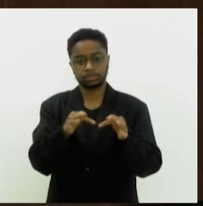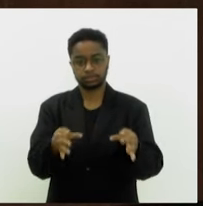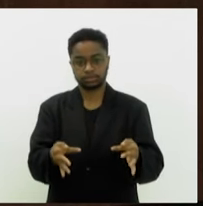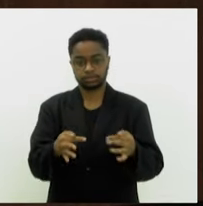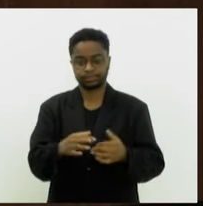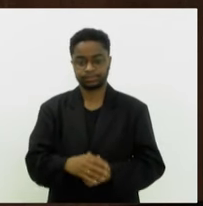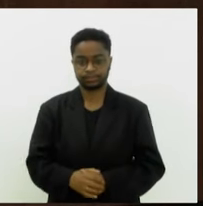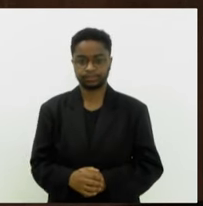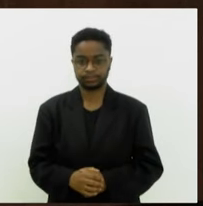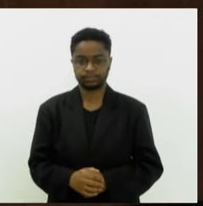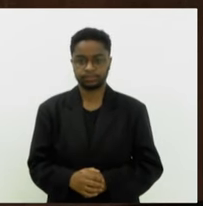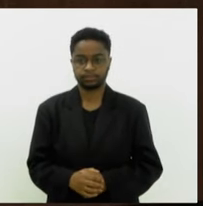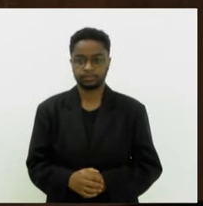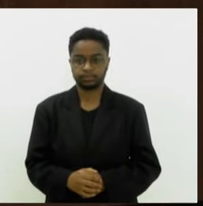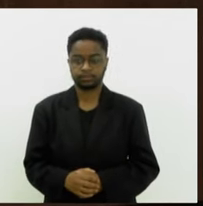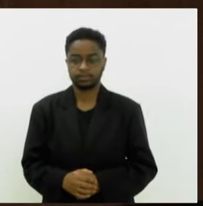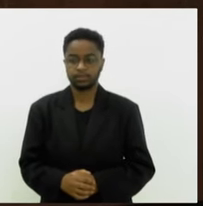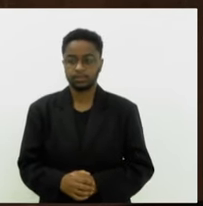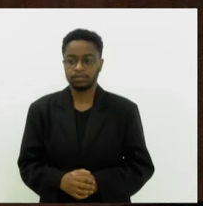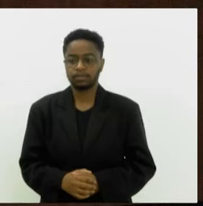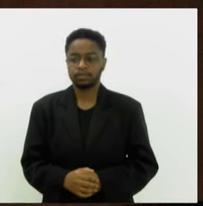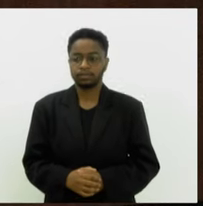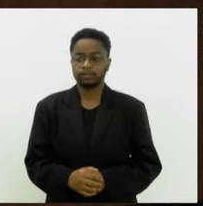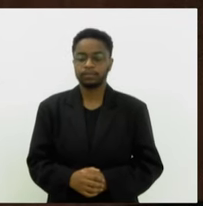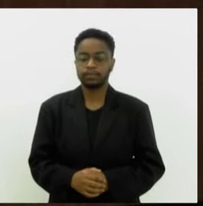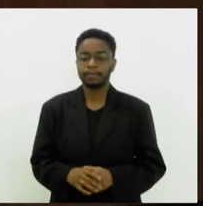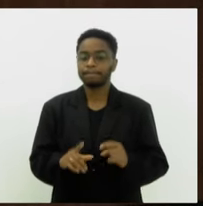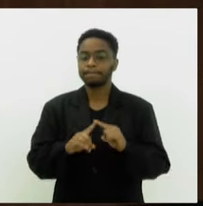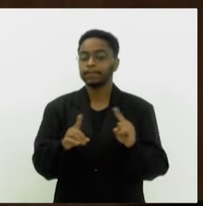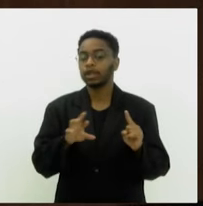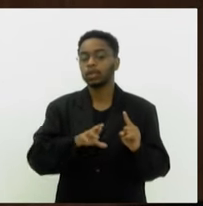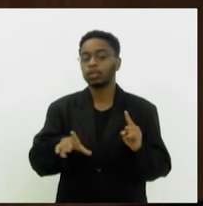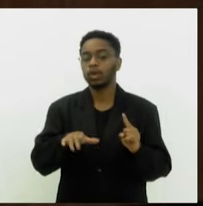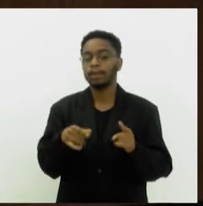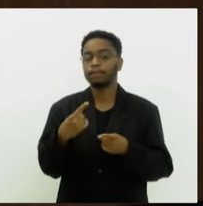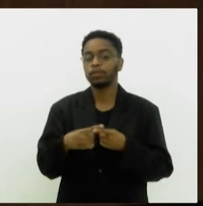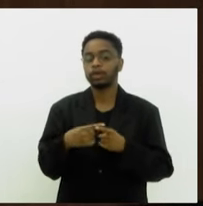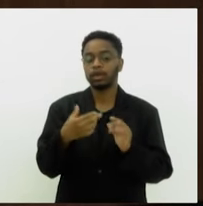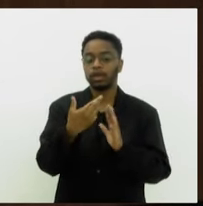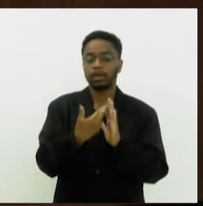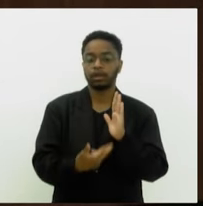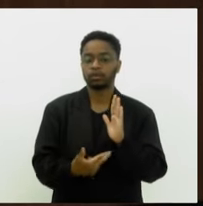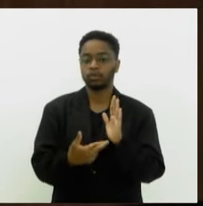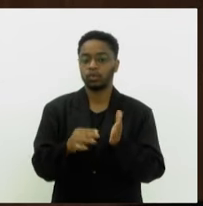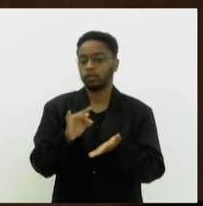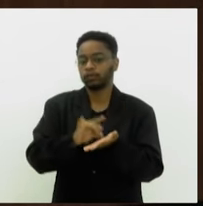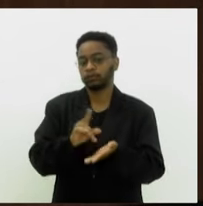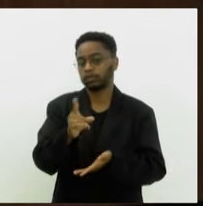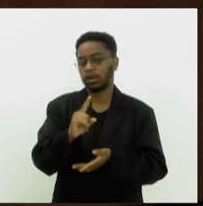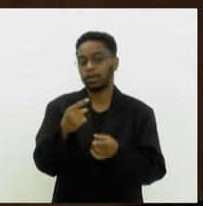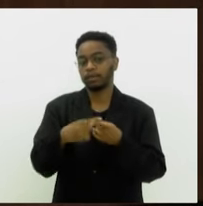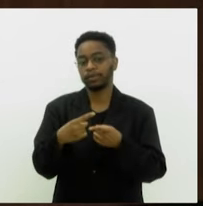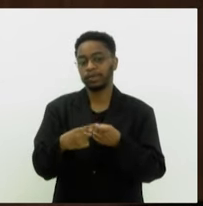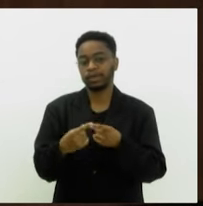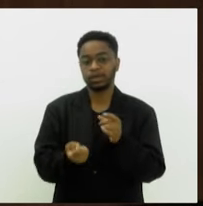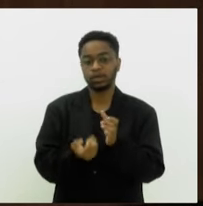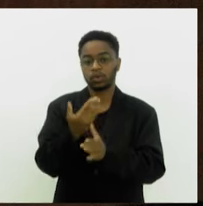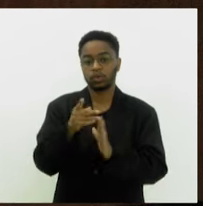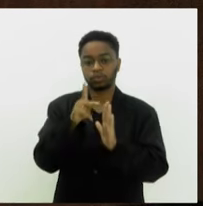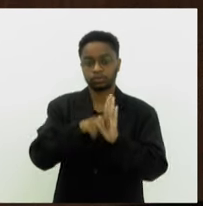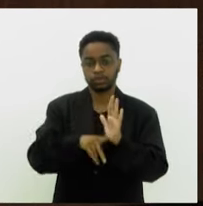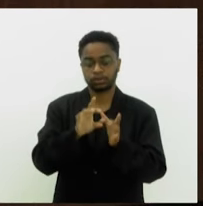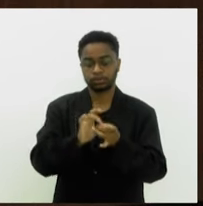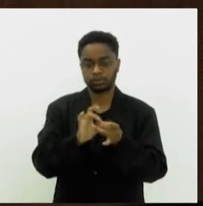simples. Mas não é porque ela foi a relatora original, ela é a relatora original de um projeto